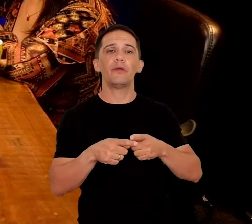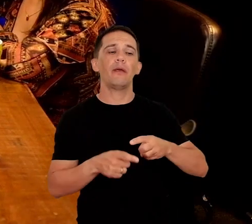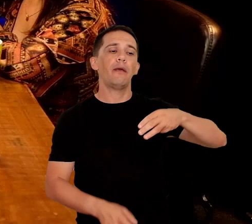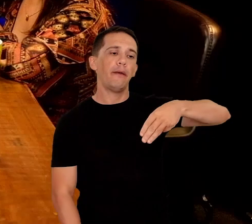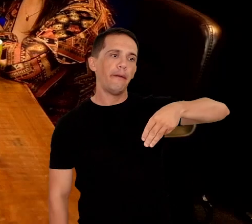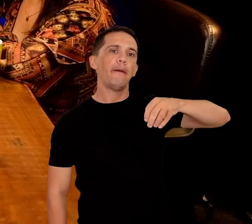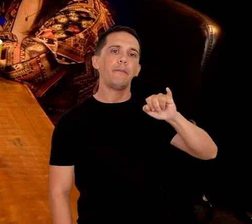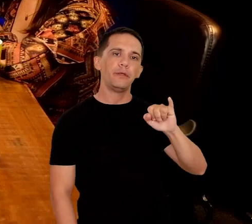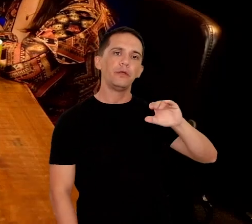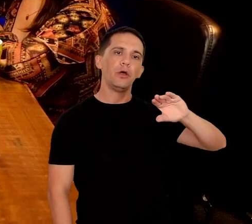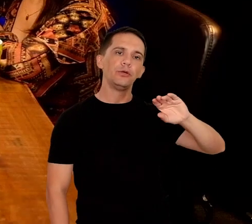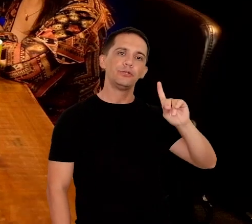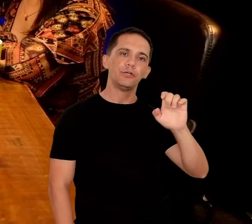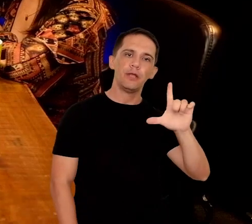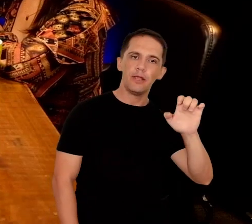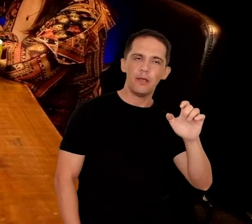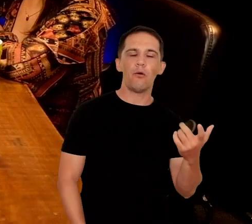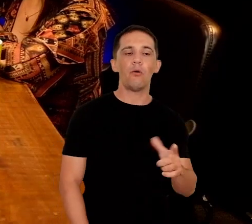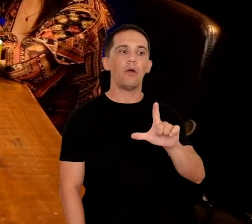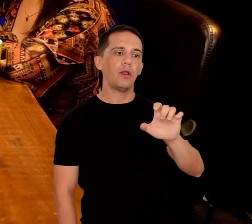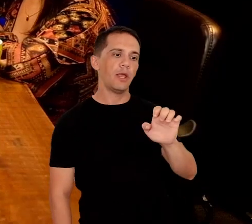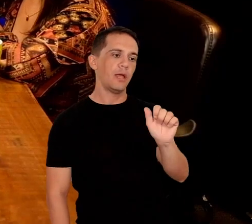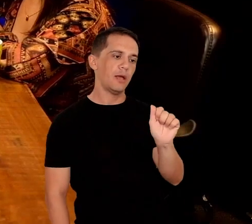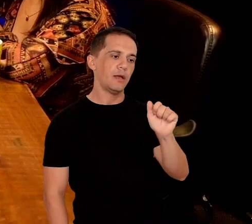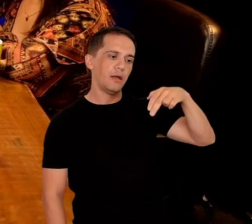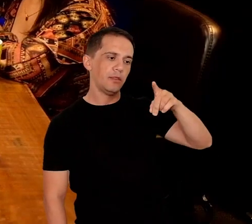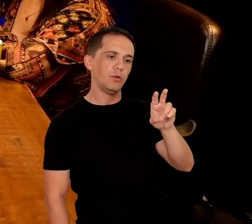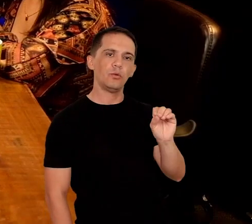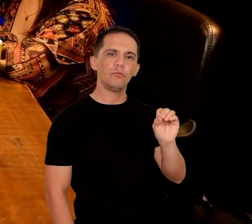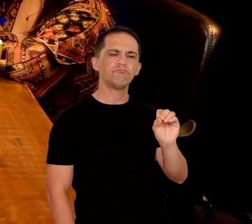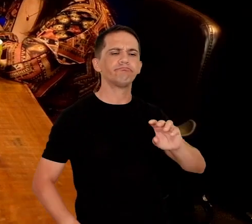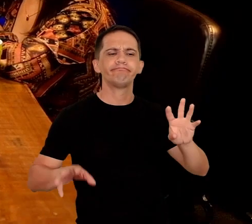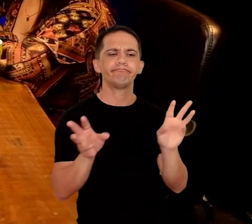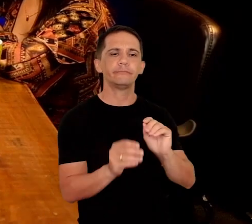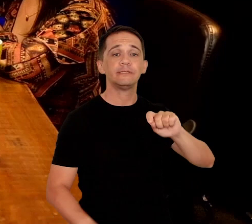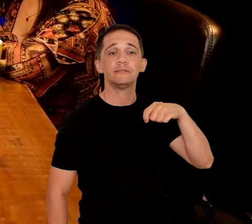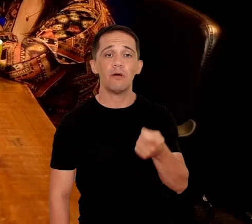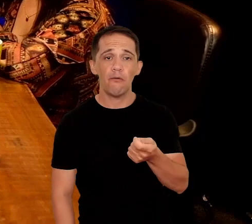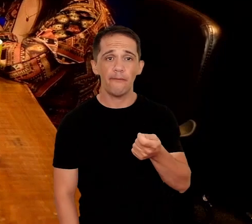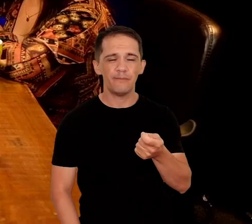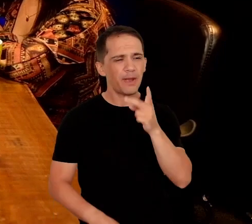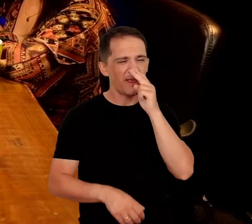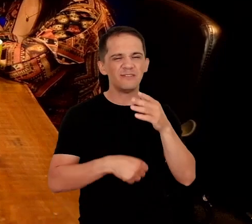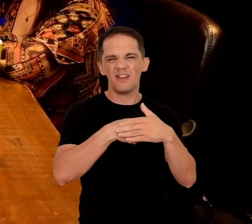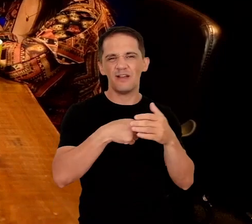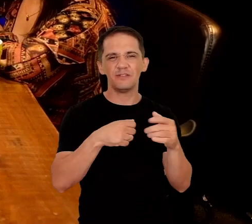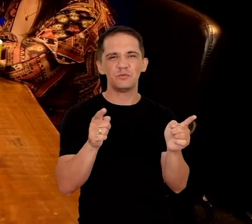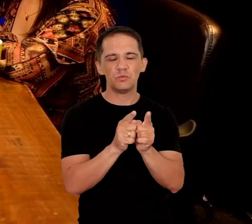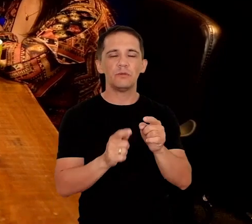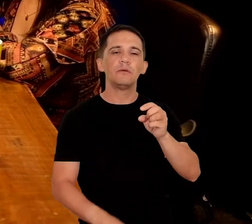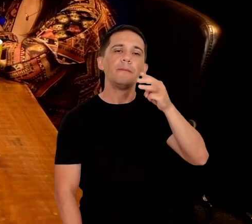Vai soletrada aí. Fica meio cansativo o tempo inteiro, né? Então, resume ali o sinal da pessoa. Como se fosse um apelido, né?